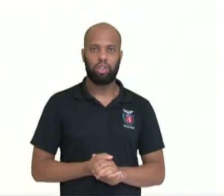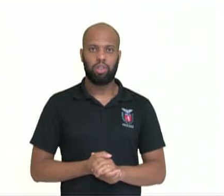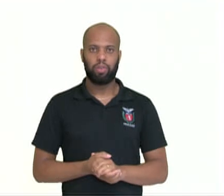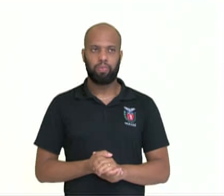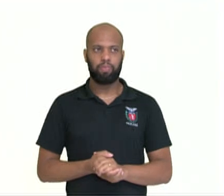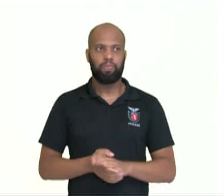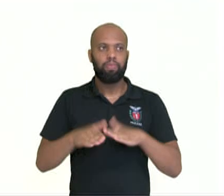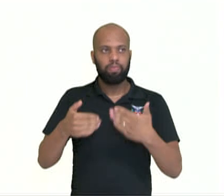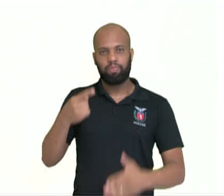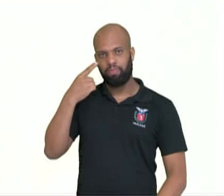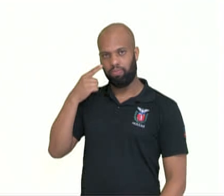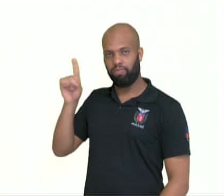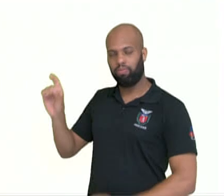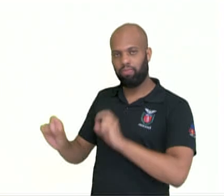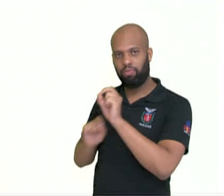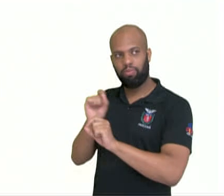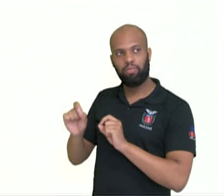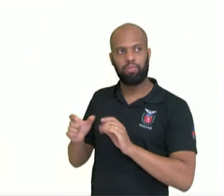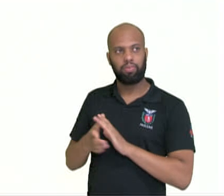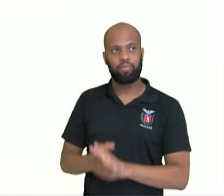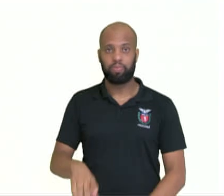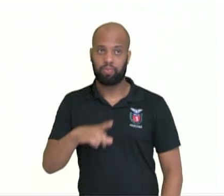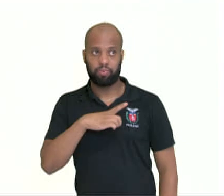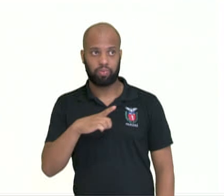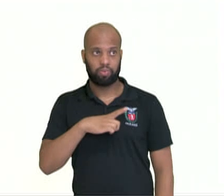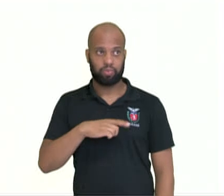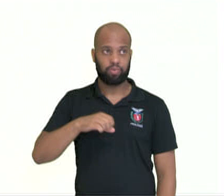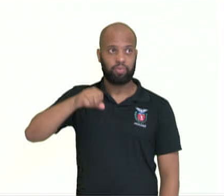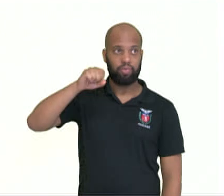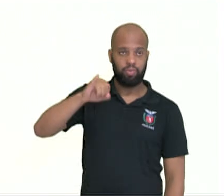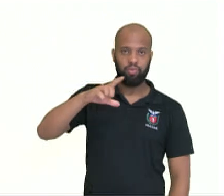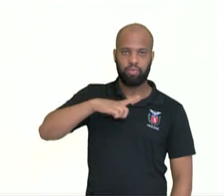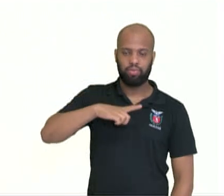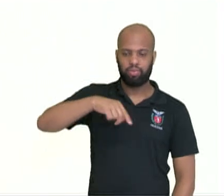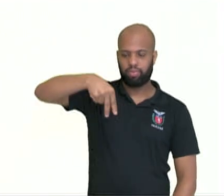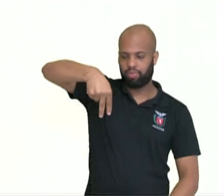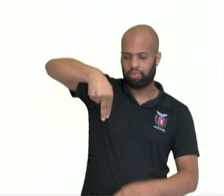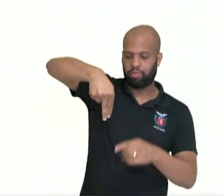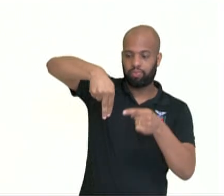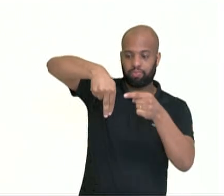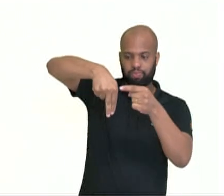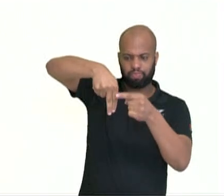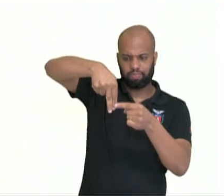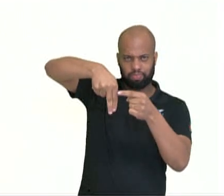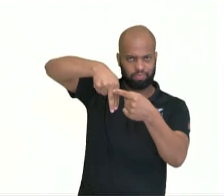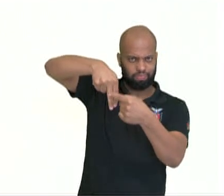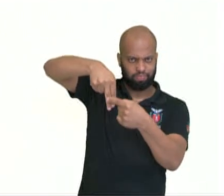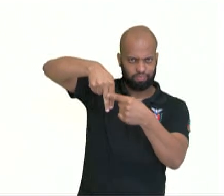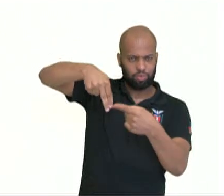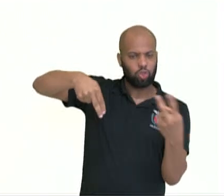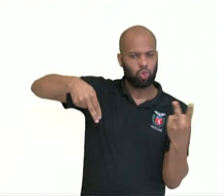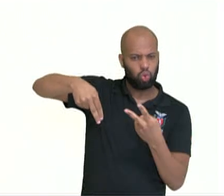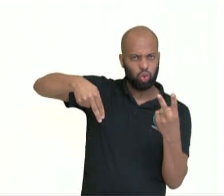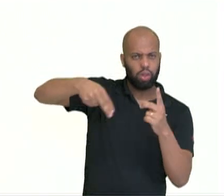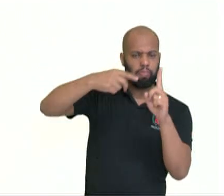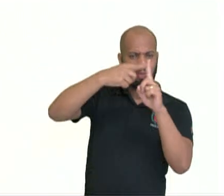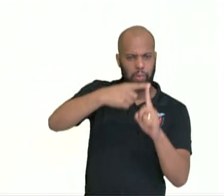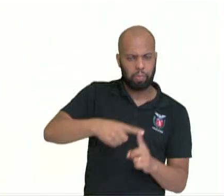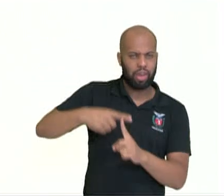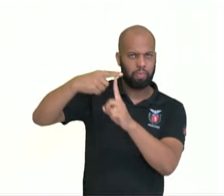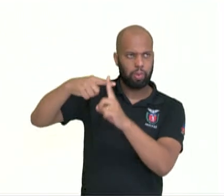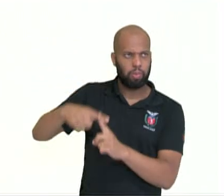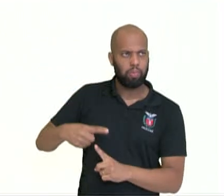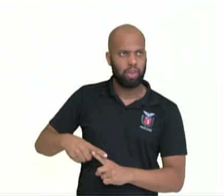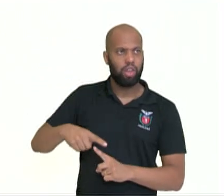eletroscópio, você percebe que as folhinhas abrem. E abrem por quê? Se eu colocar um bastão aqui positivo, a esfera vai